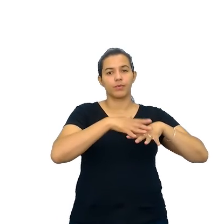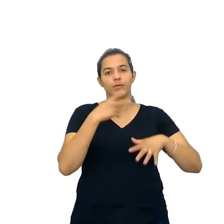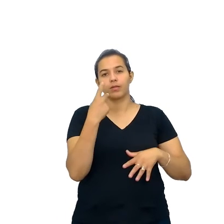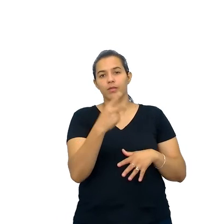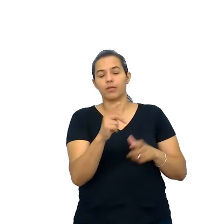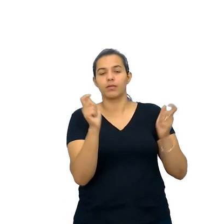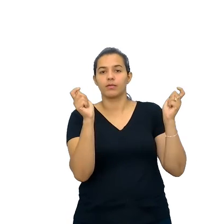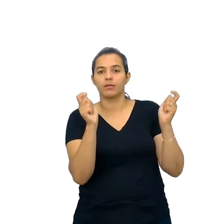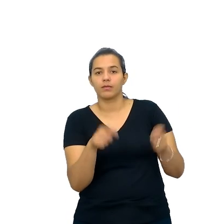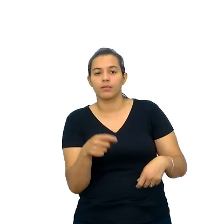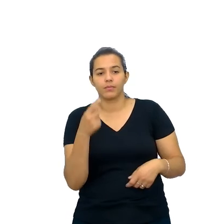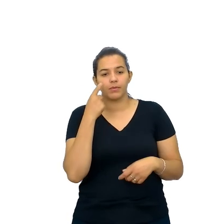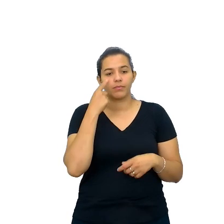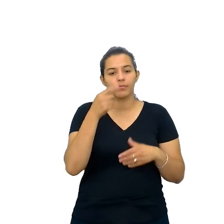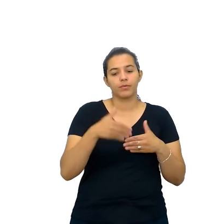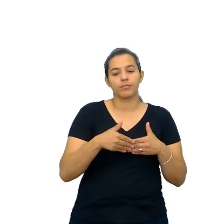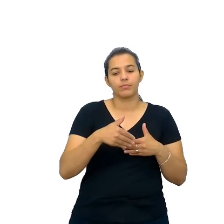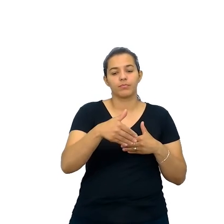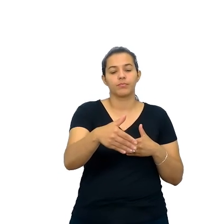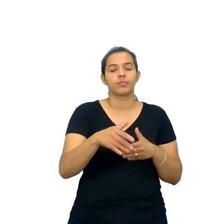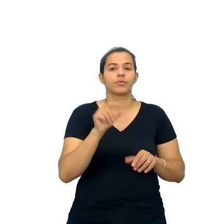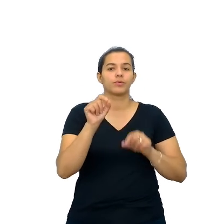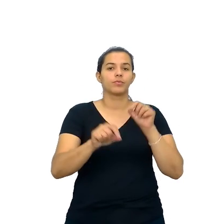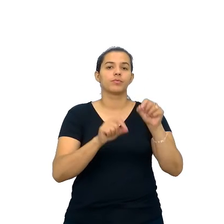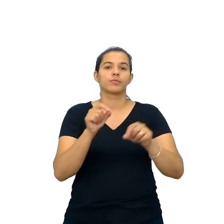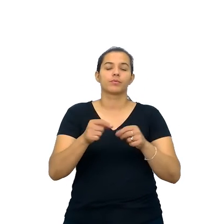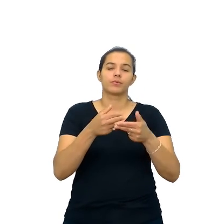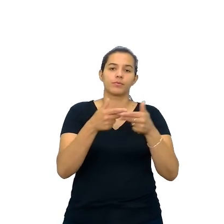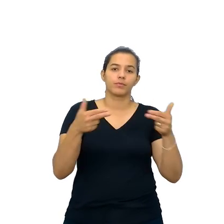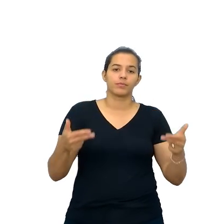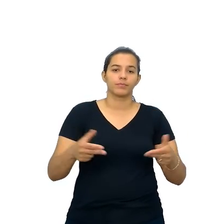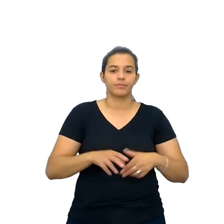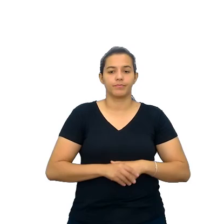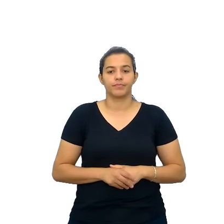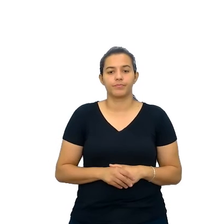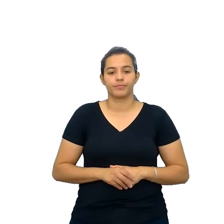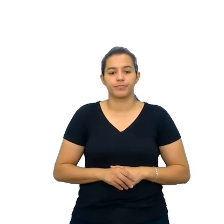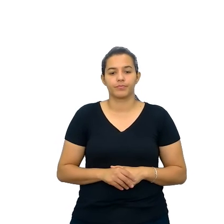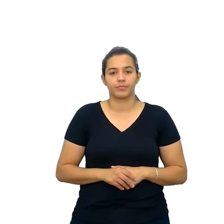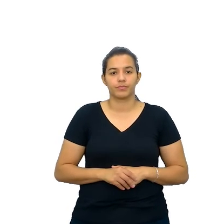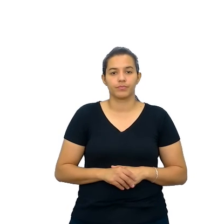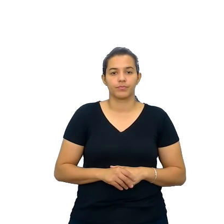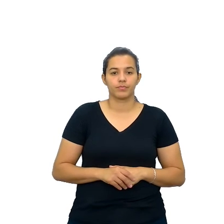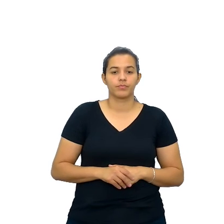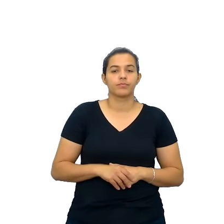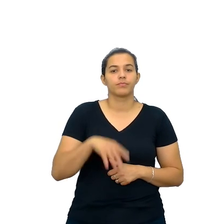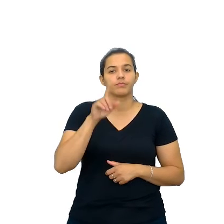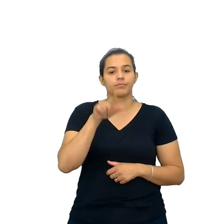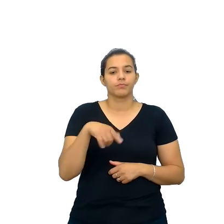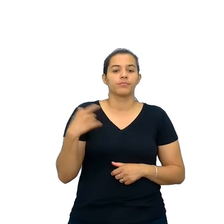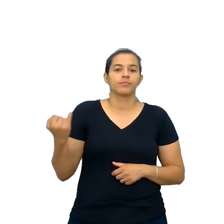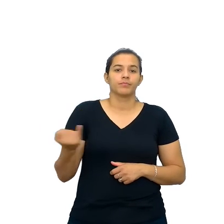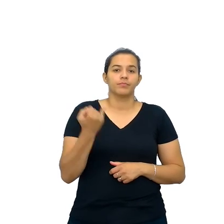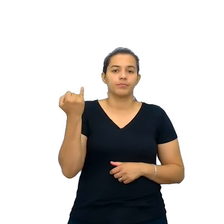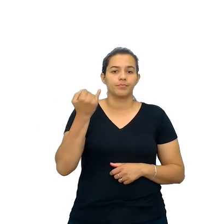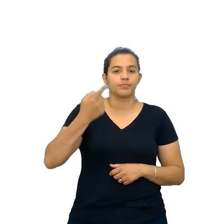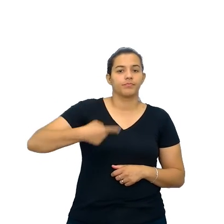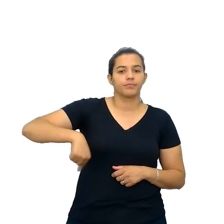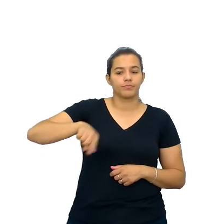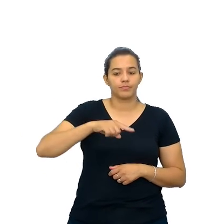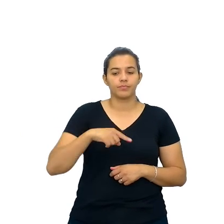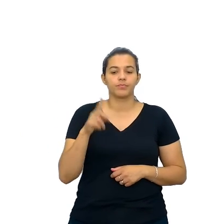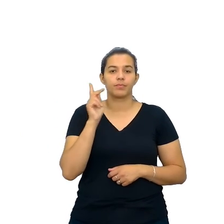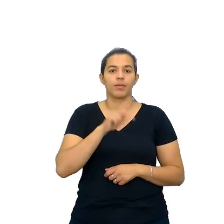os próximos passos e os próximos elementos, né? Então, é importante que nós,